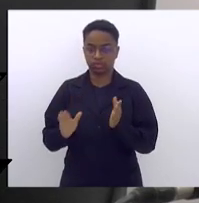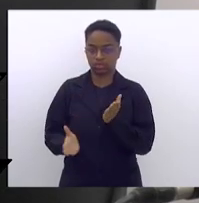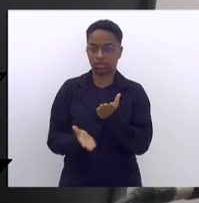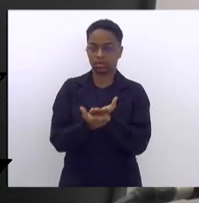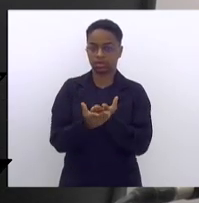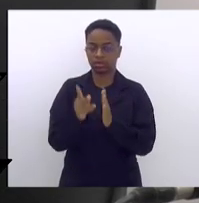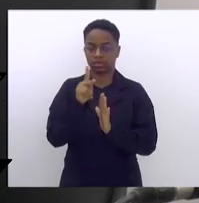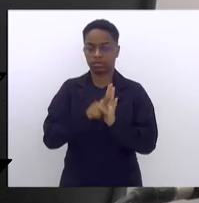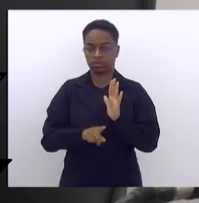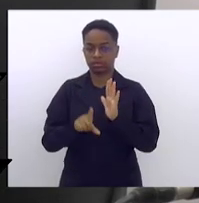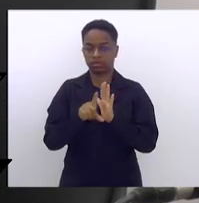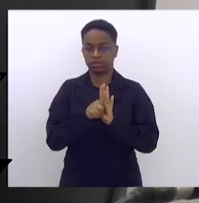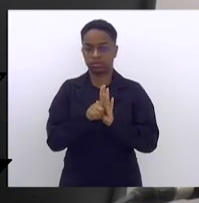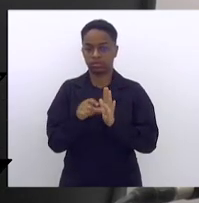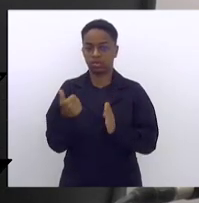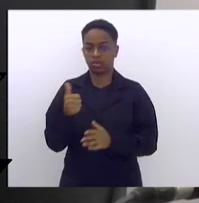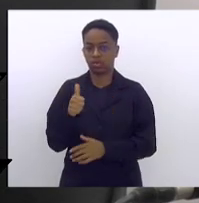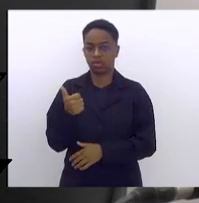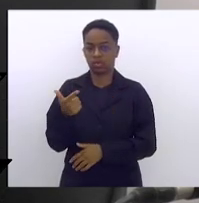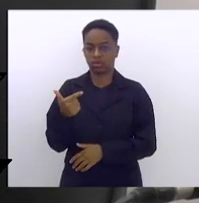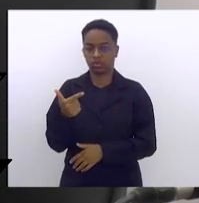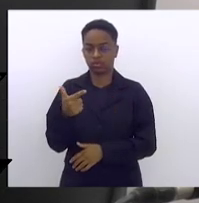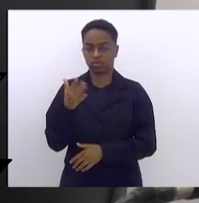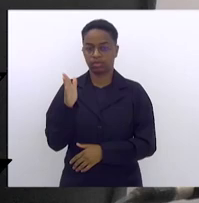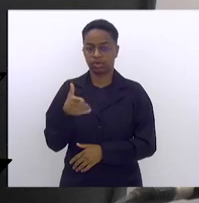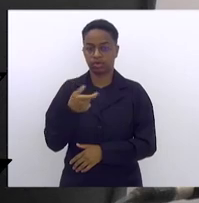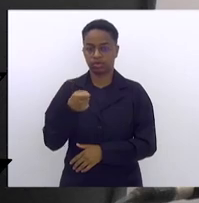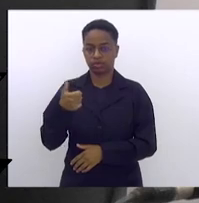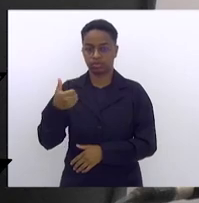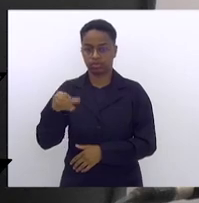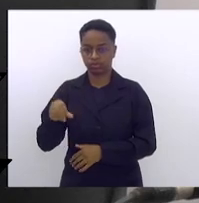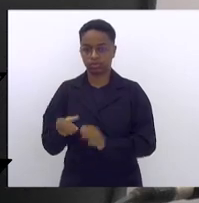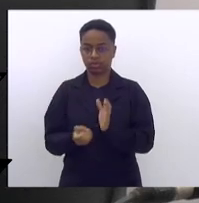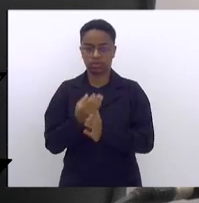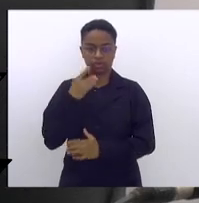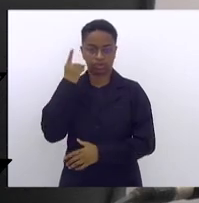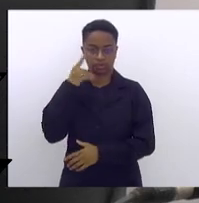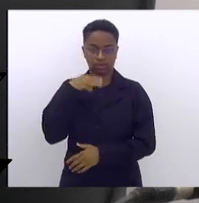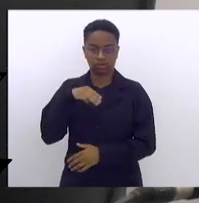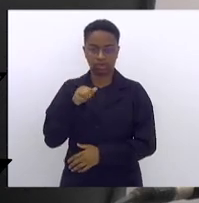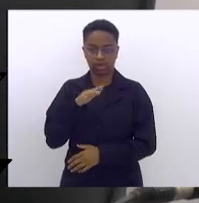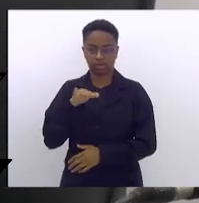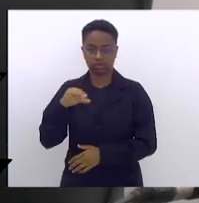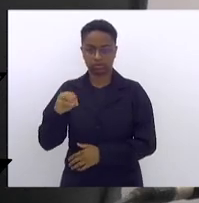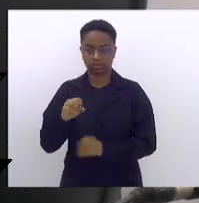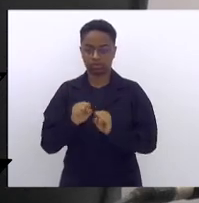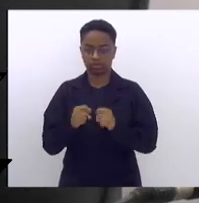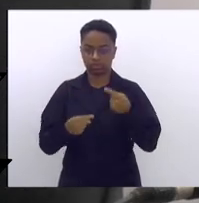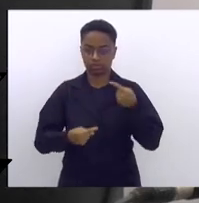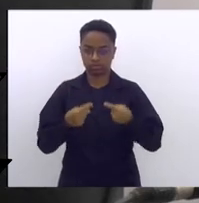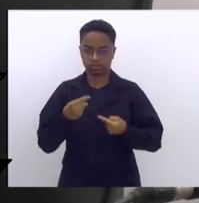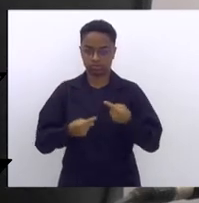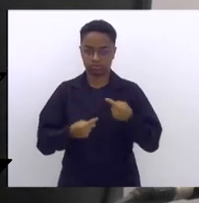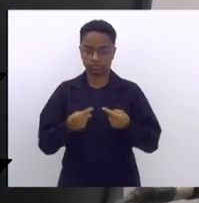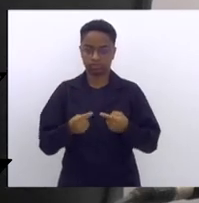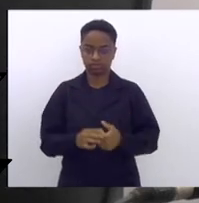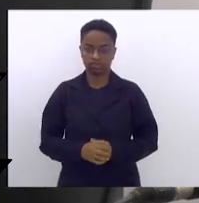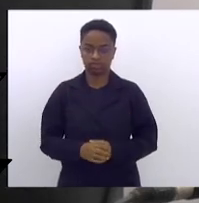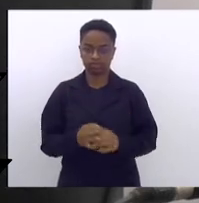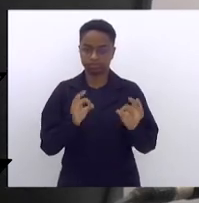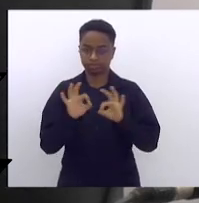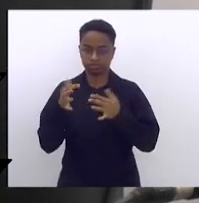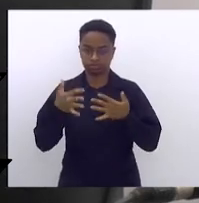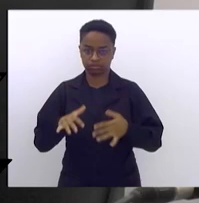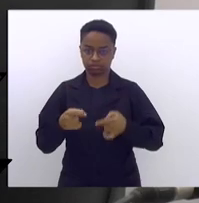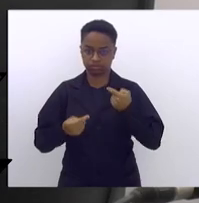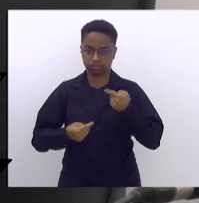ao projeto de lei 1112 de 19, de autoria do deputado Márcio Canella. Em discussão. Não havendo